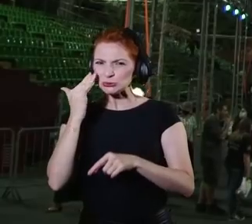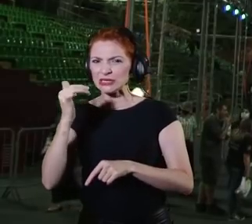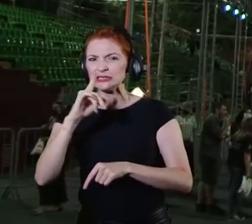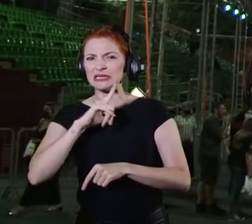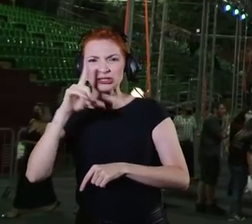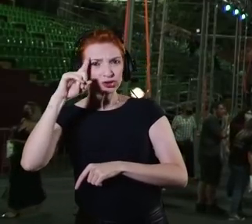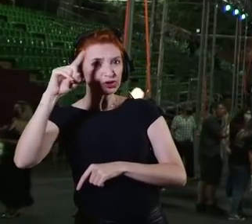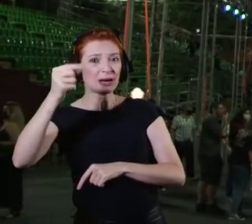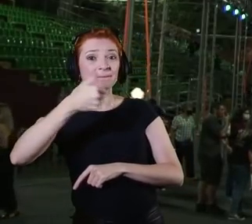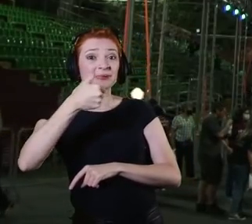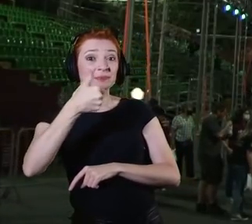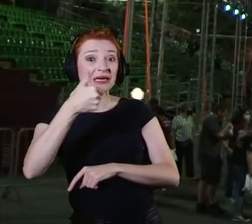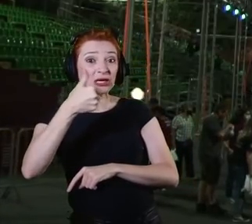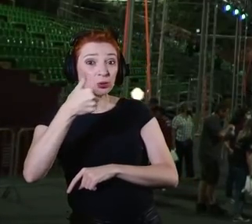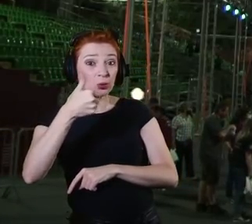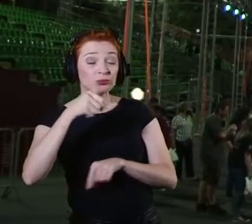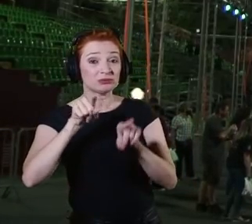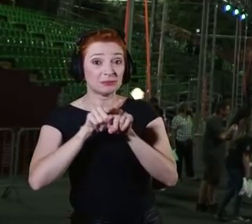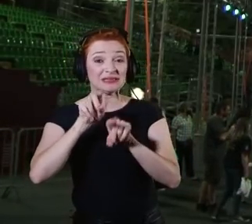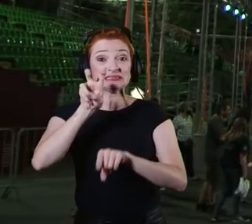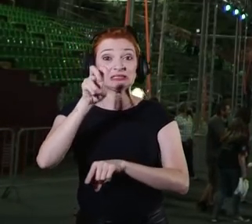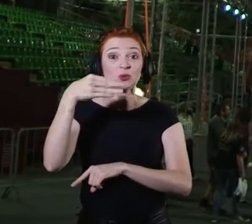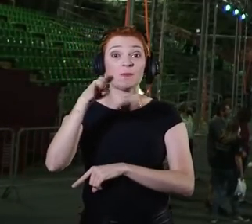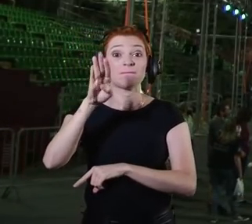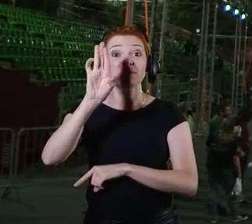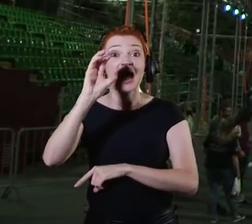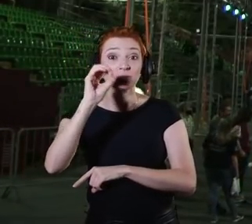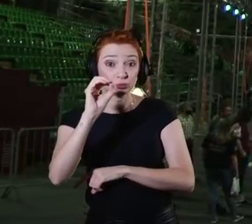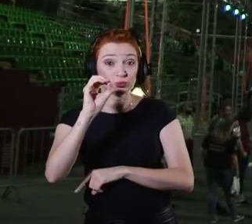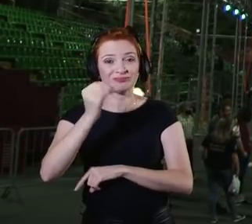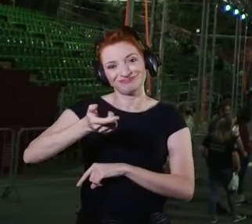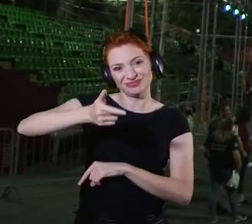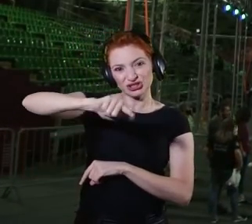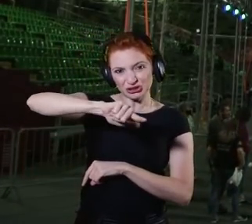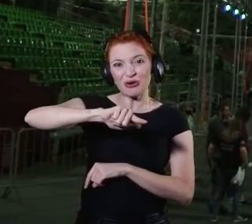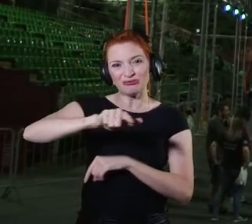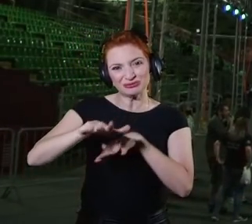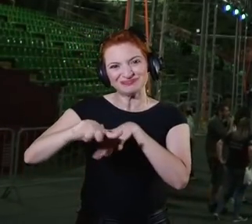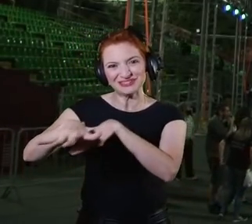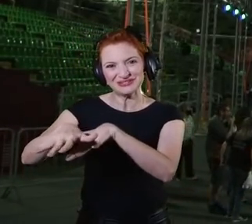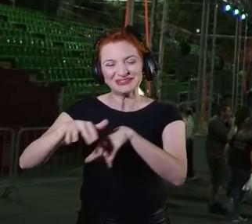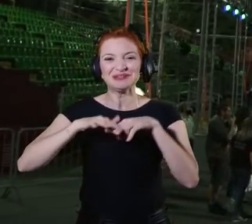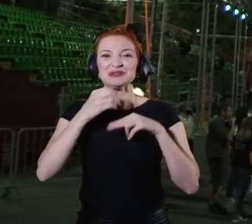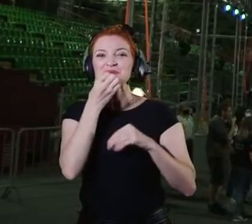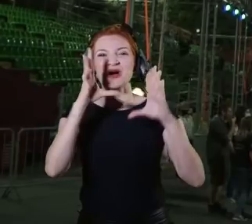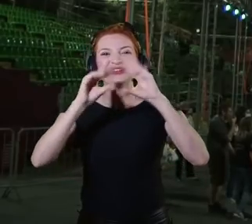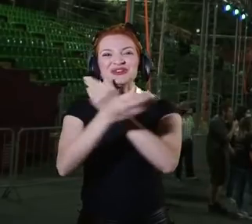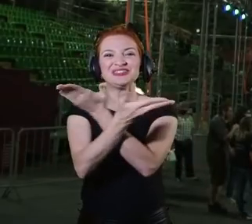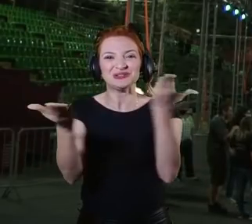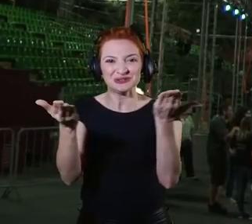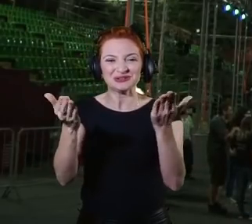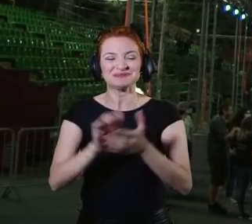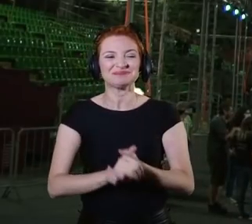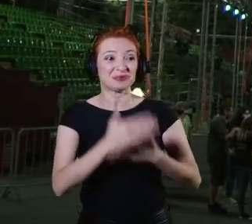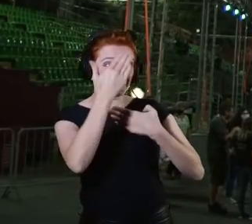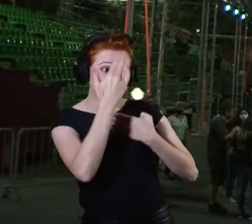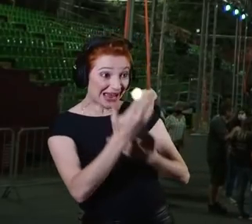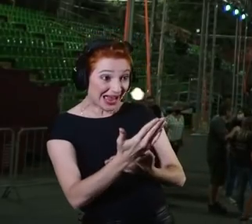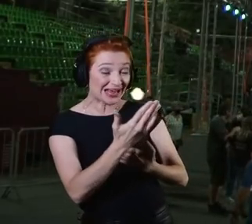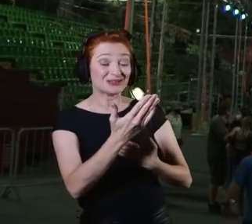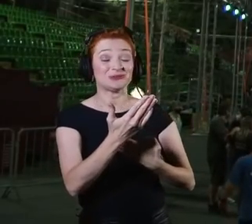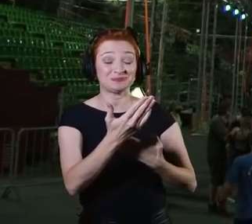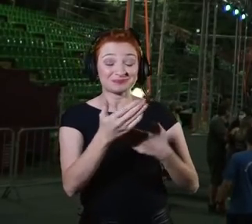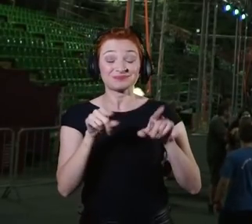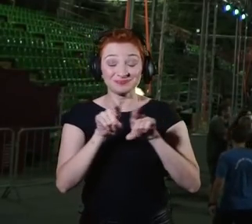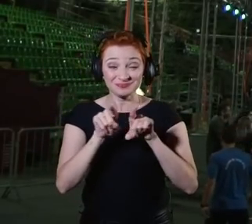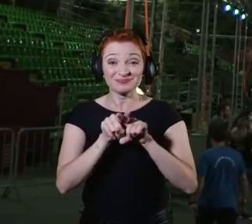dia 1º, do dia 5 de março, para estarmos juntos outra vez. Thales, boa noite. Boa noite a todos. Muito obrigado, Cleberson, e